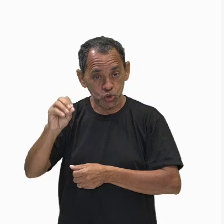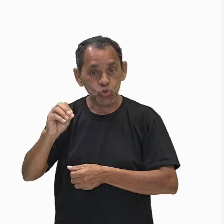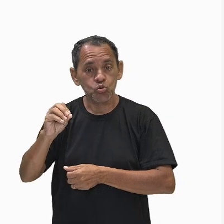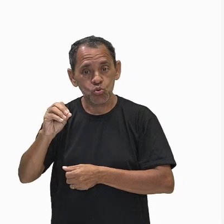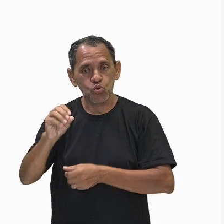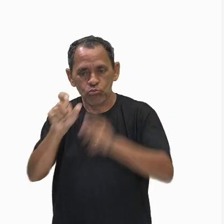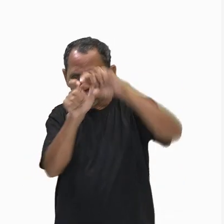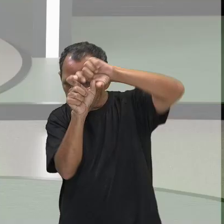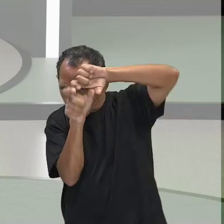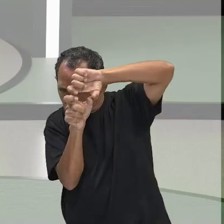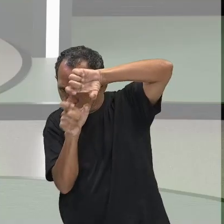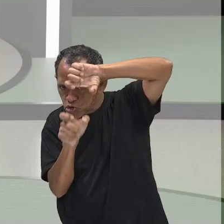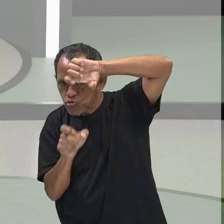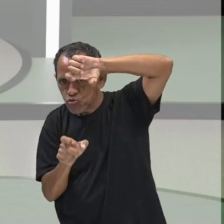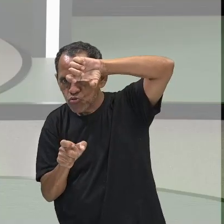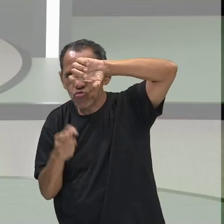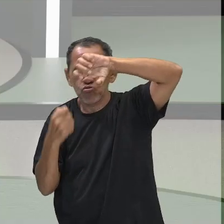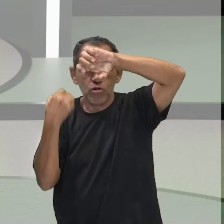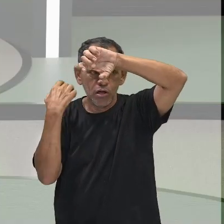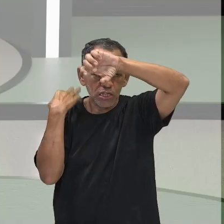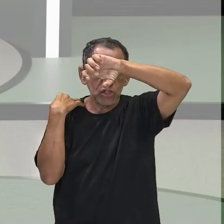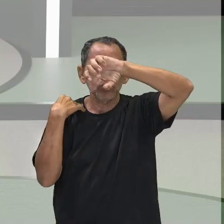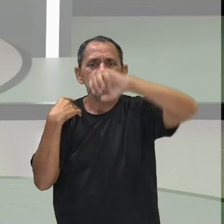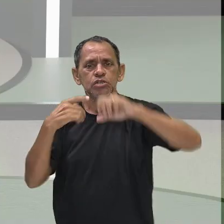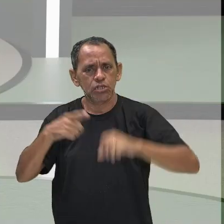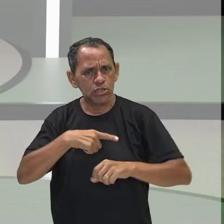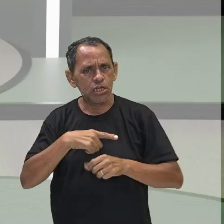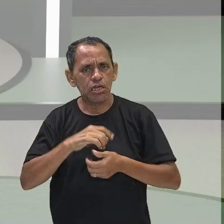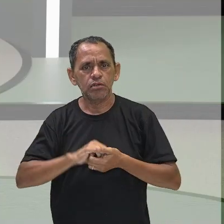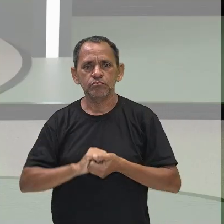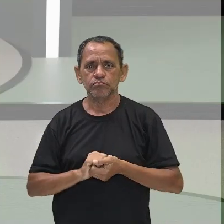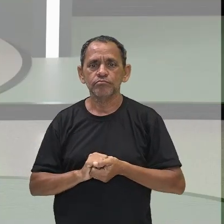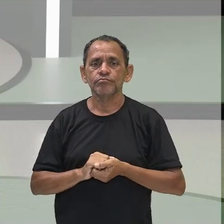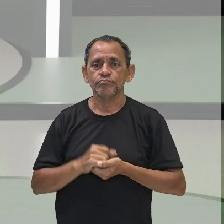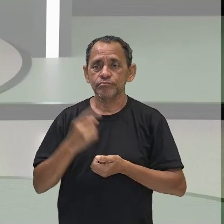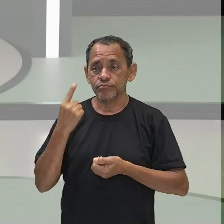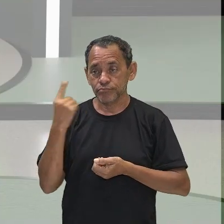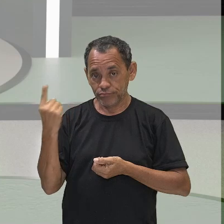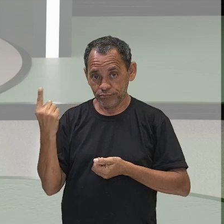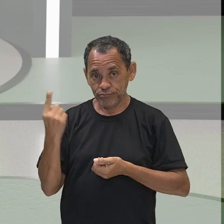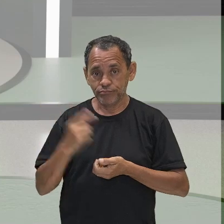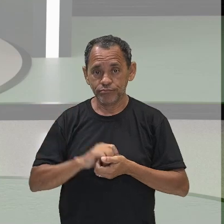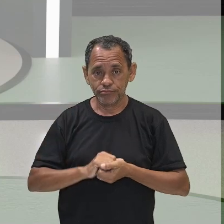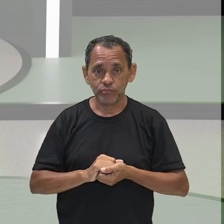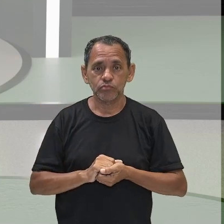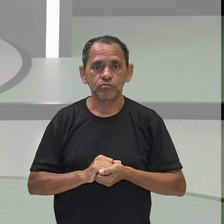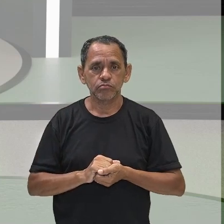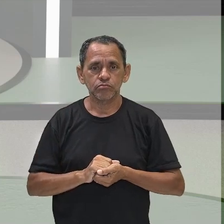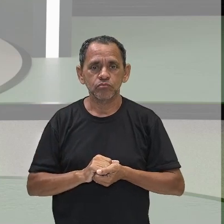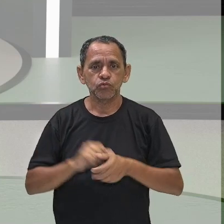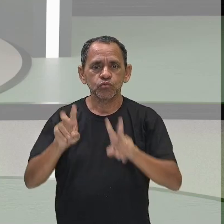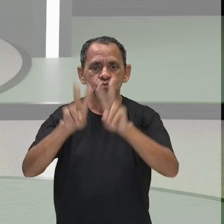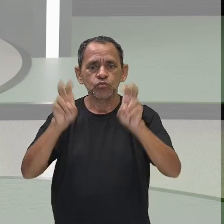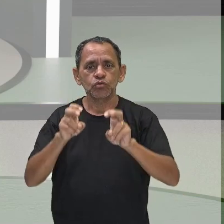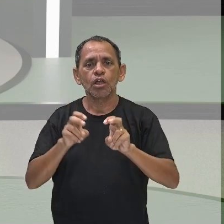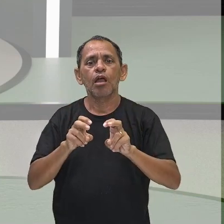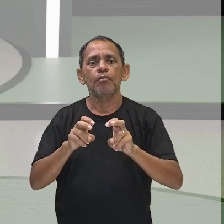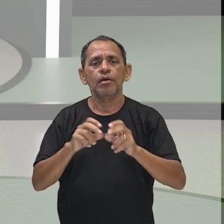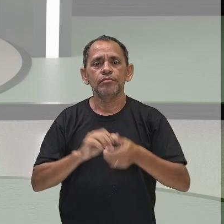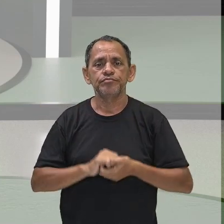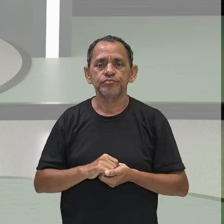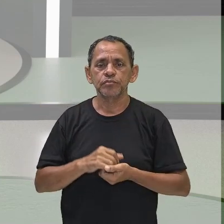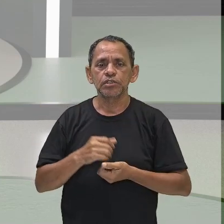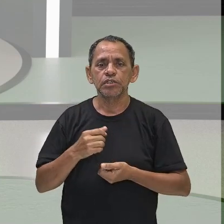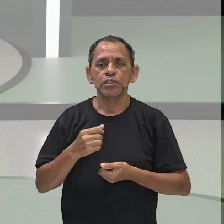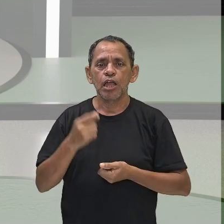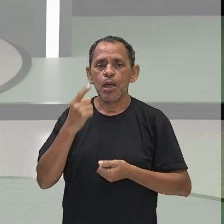Então, nós vamos ver agora também só um vídeo, né, sobre esse movimento. Vamos aqui apertar o play, ó.